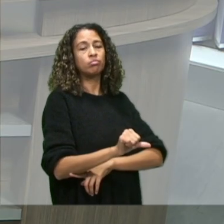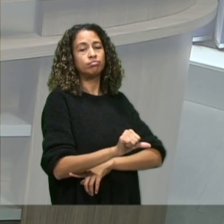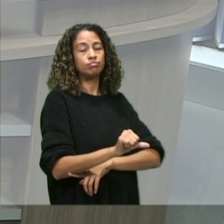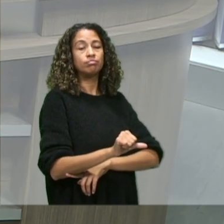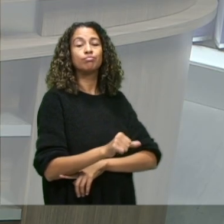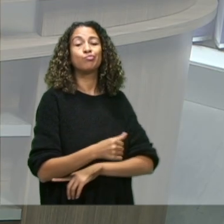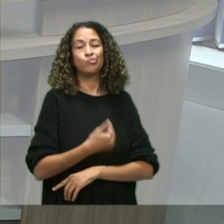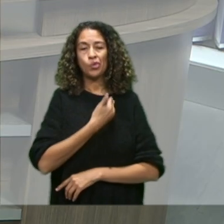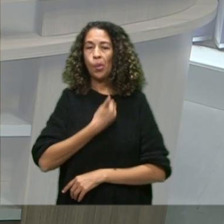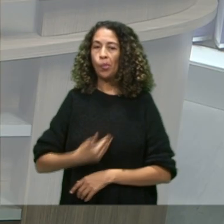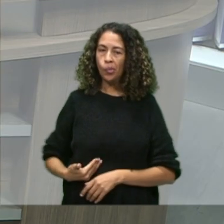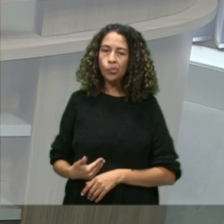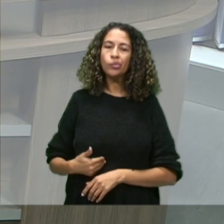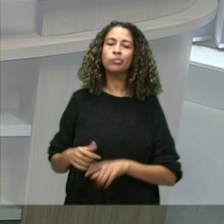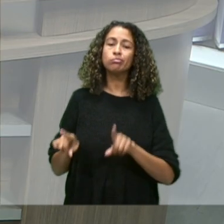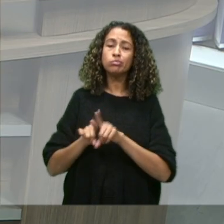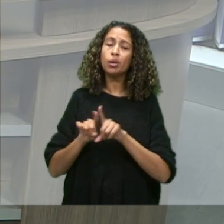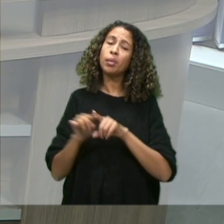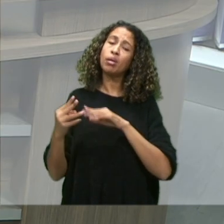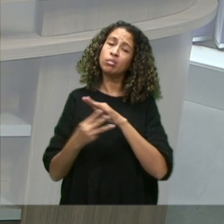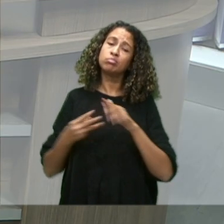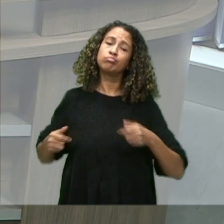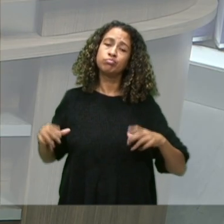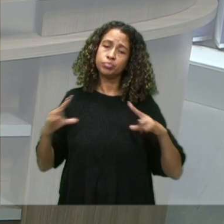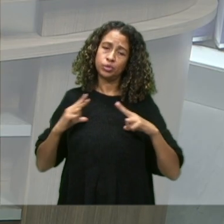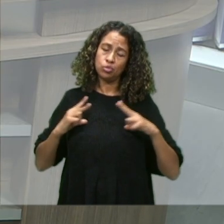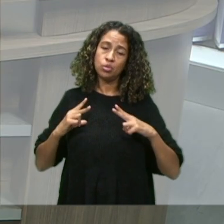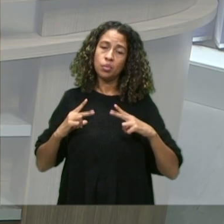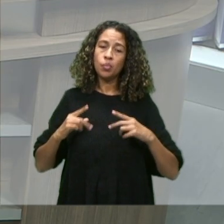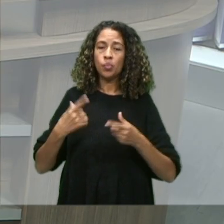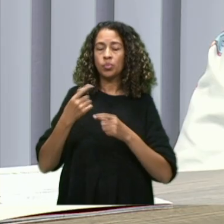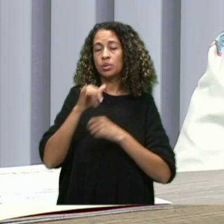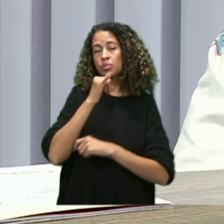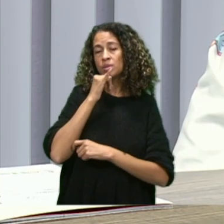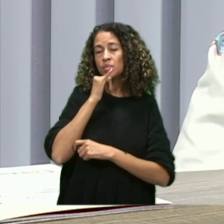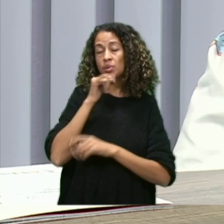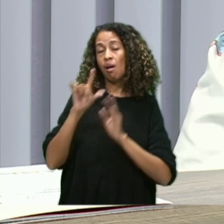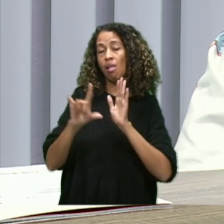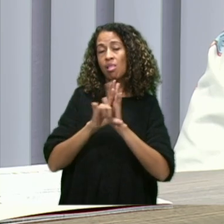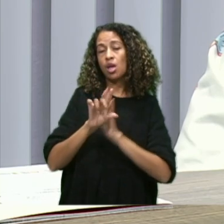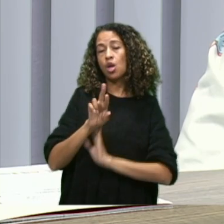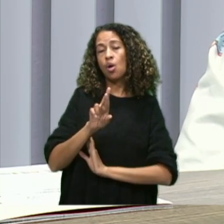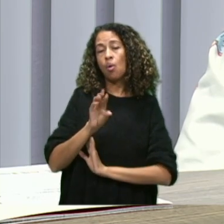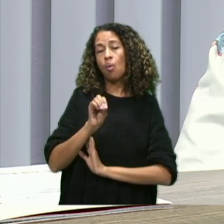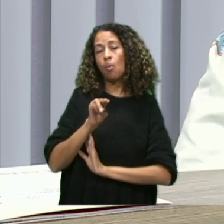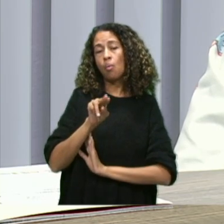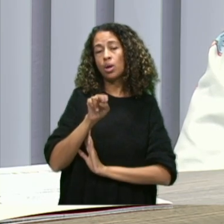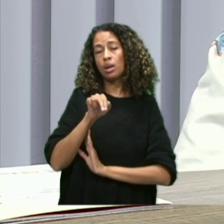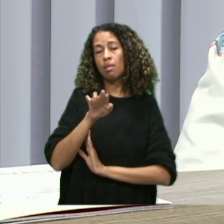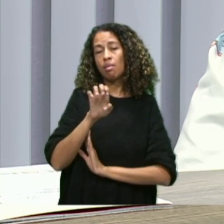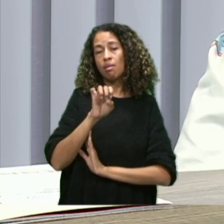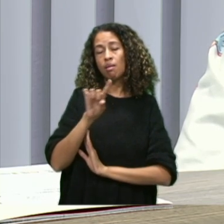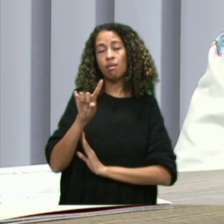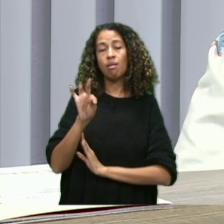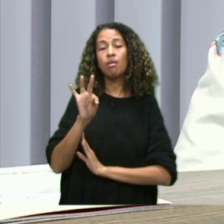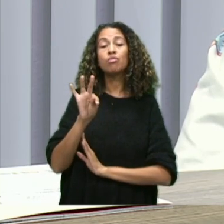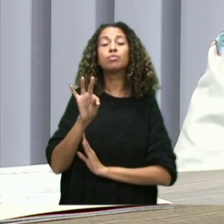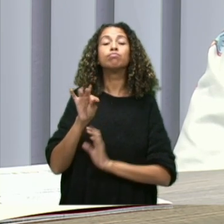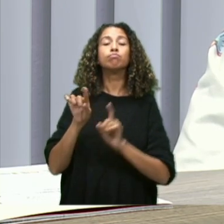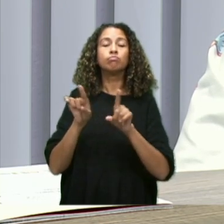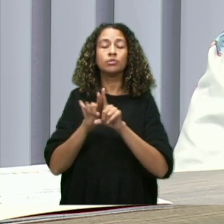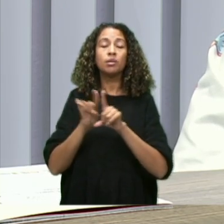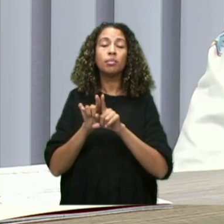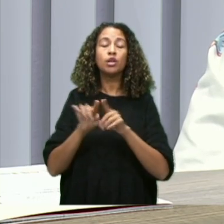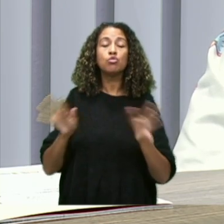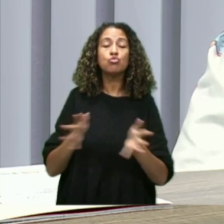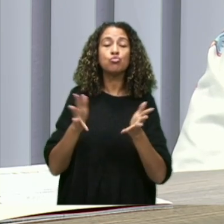Público e privado, né? Porque, por exemplo, uma lei Rouanet, né? Ou o próprio Programa de Incentivo à Cultura dos Estados,